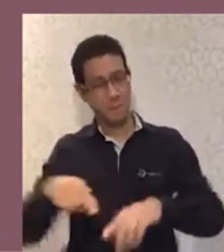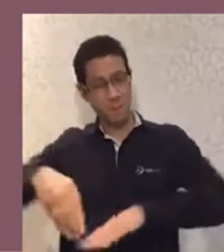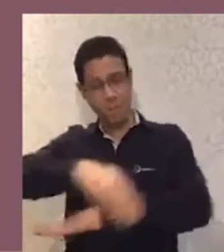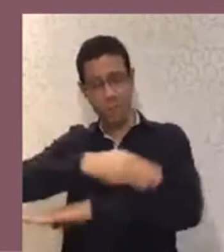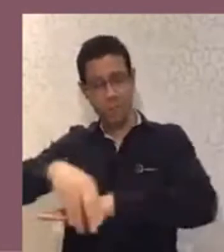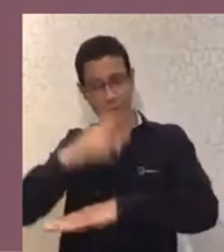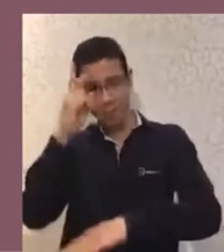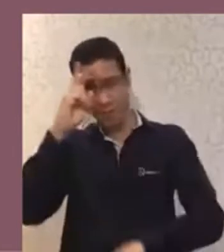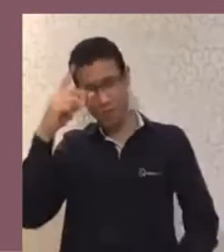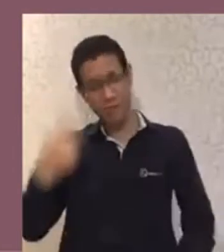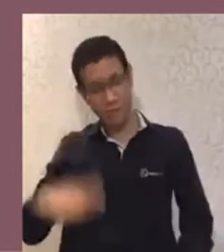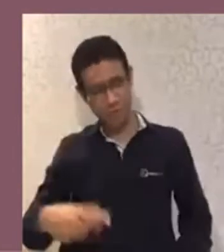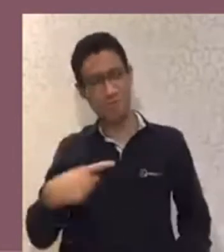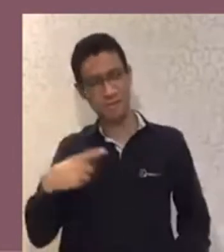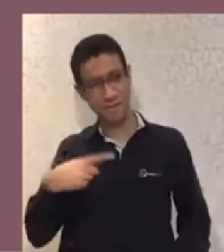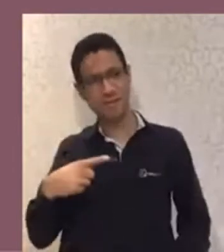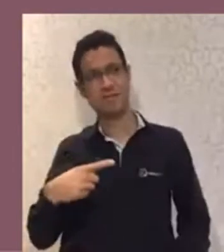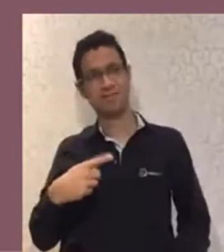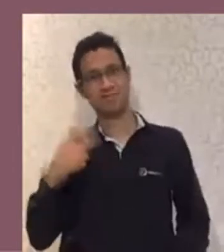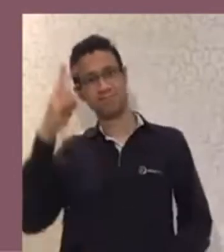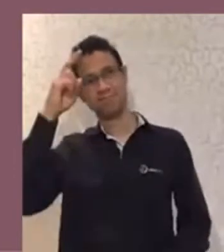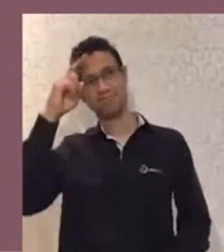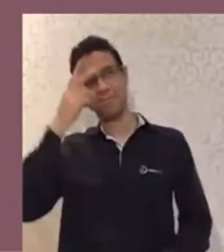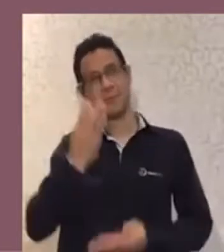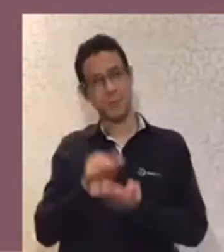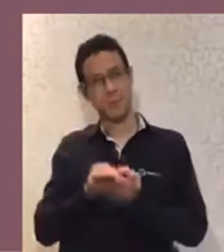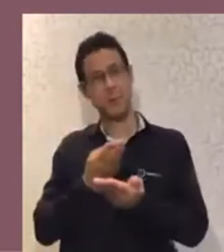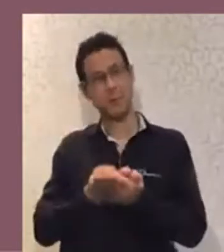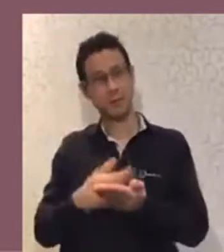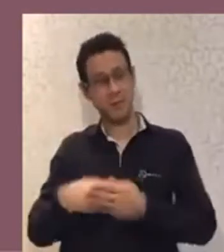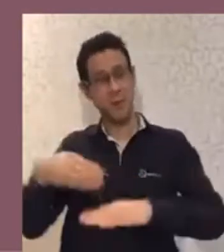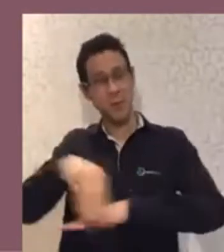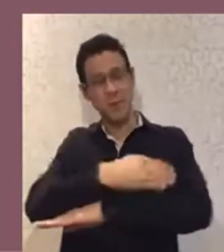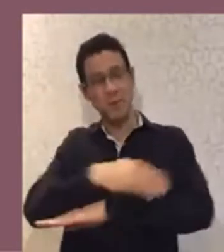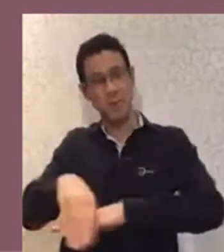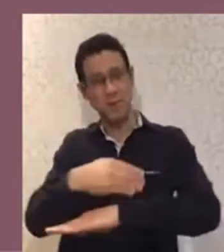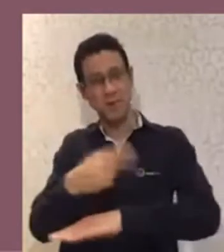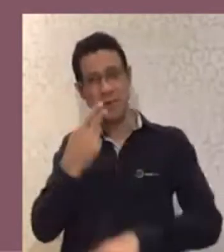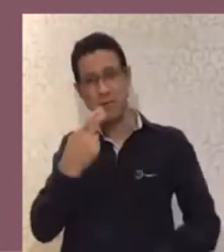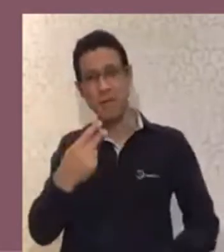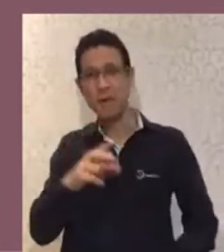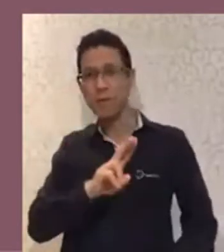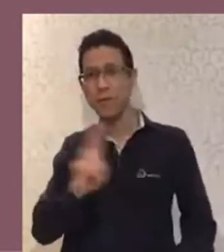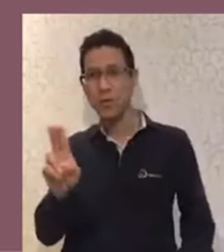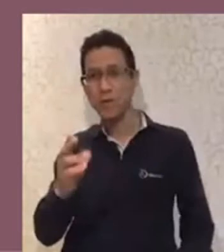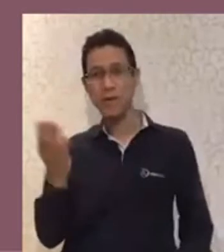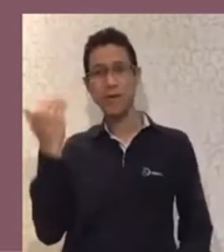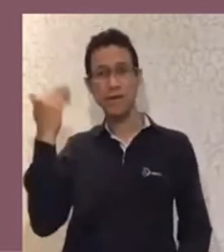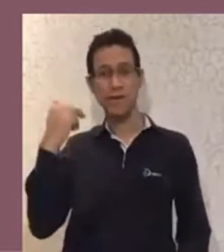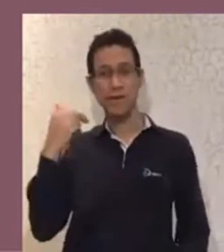essa rua, quando foi traçada como rua, ela se chamava Rua Esperança.